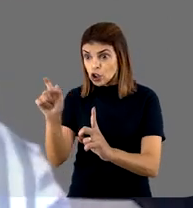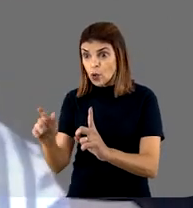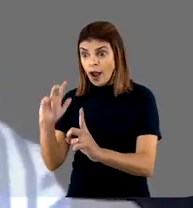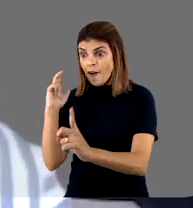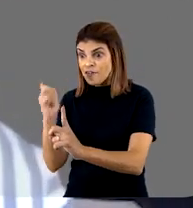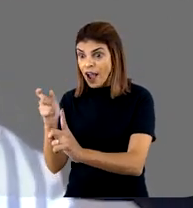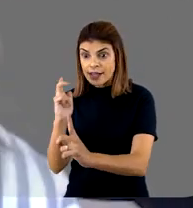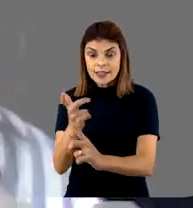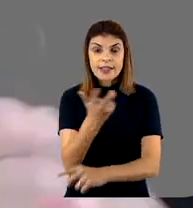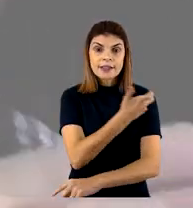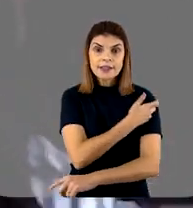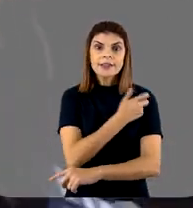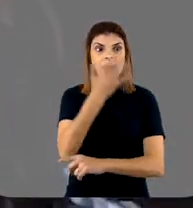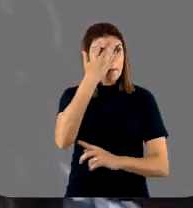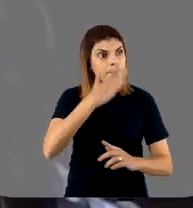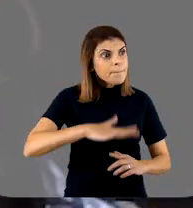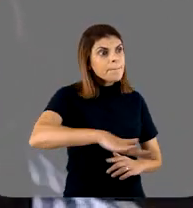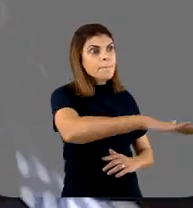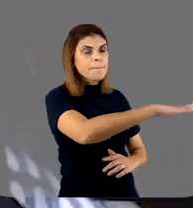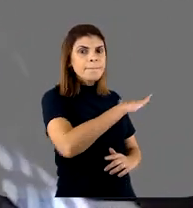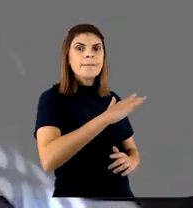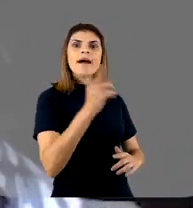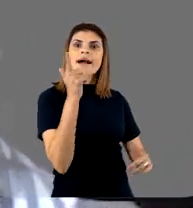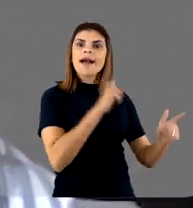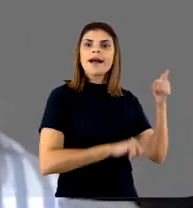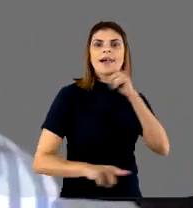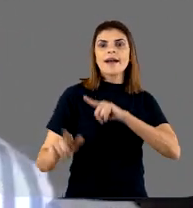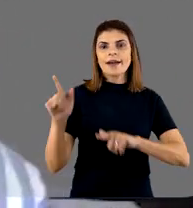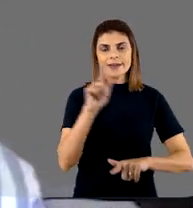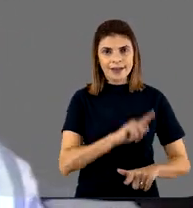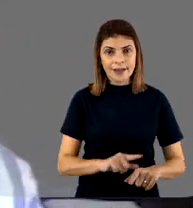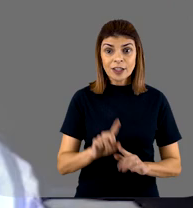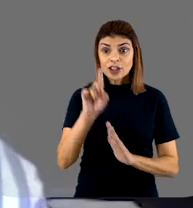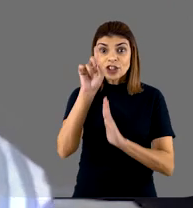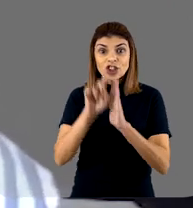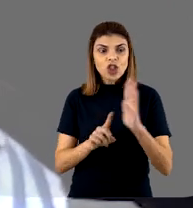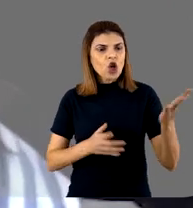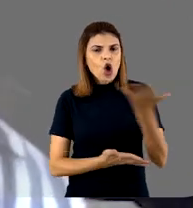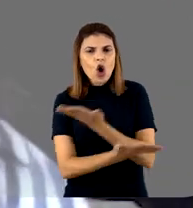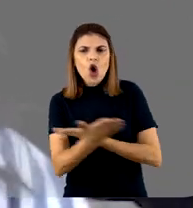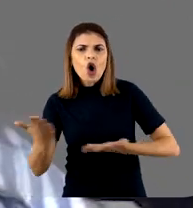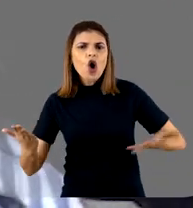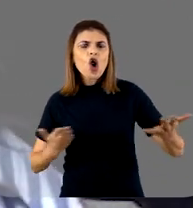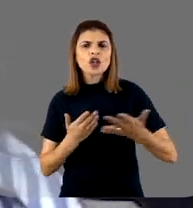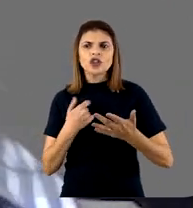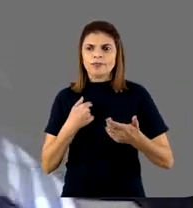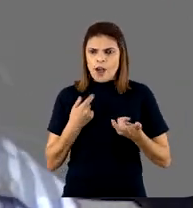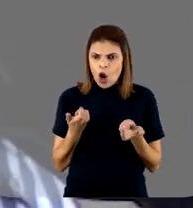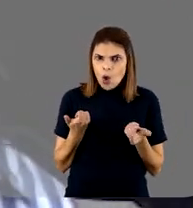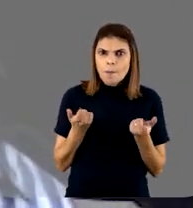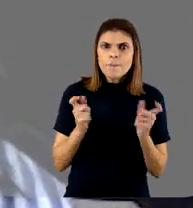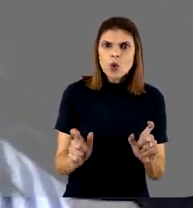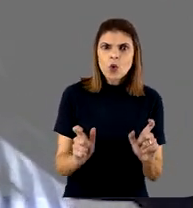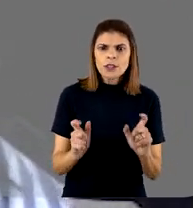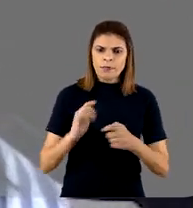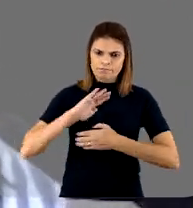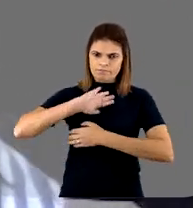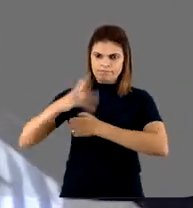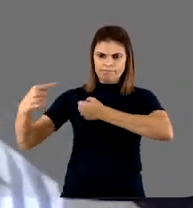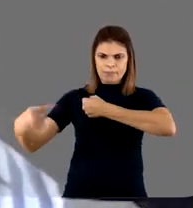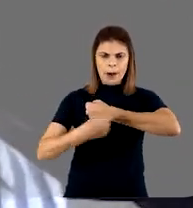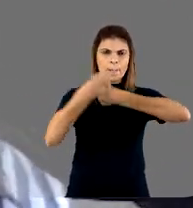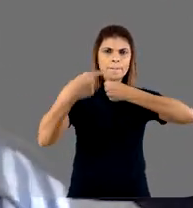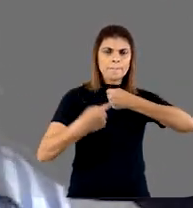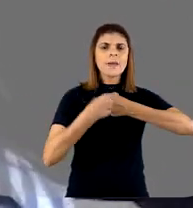indivíduo vacinado a comunidade ganha né que a a o direito coletivo à imunização neste